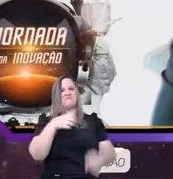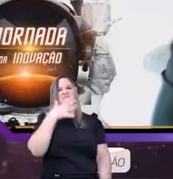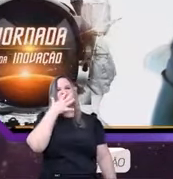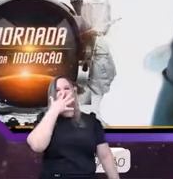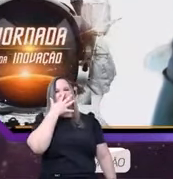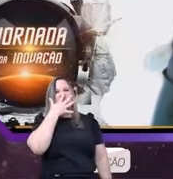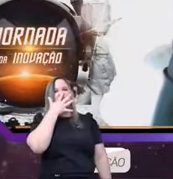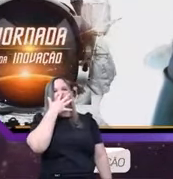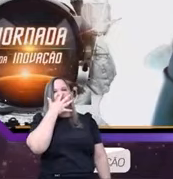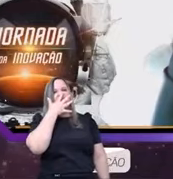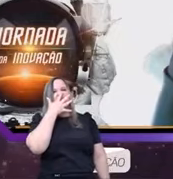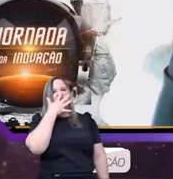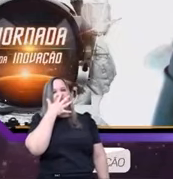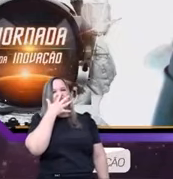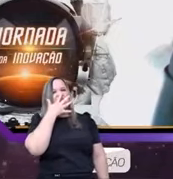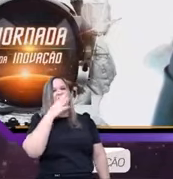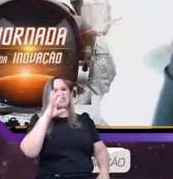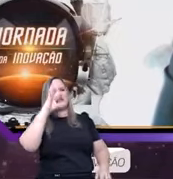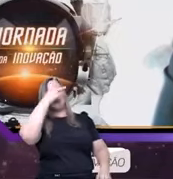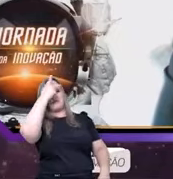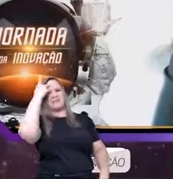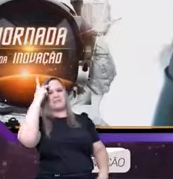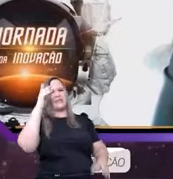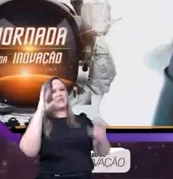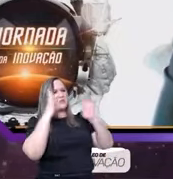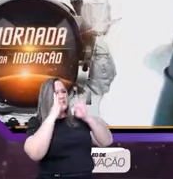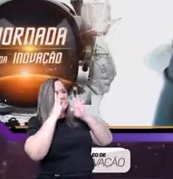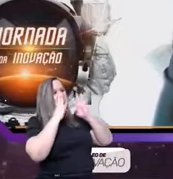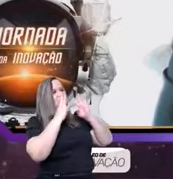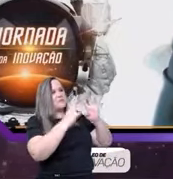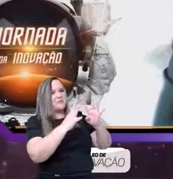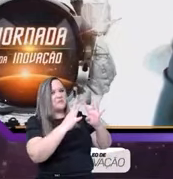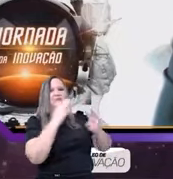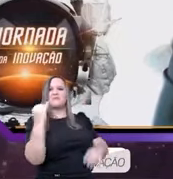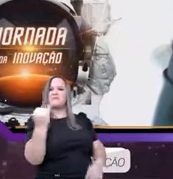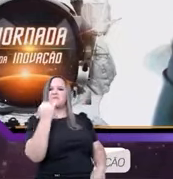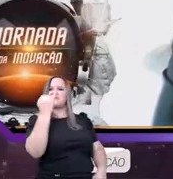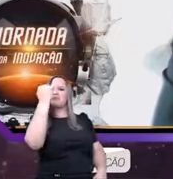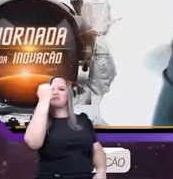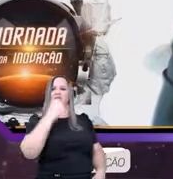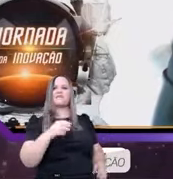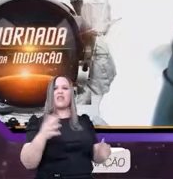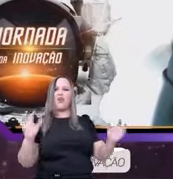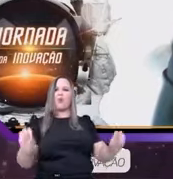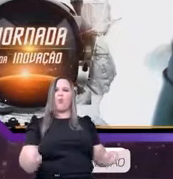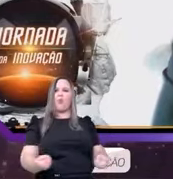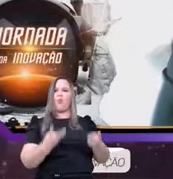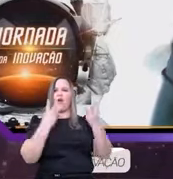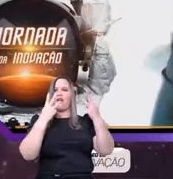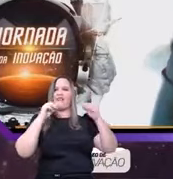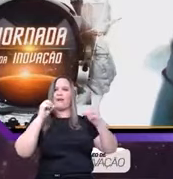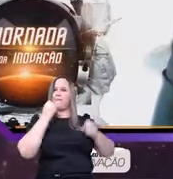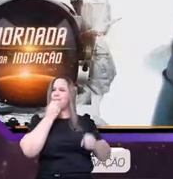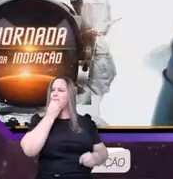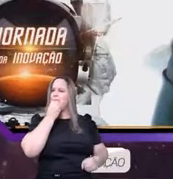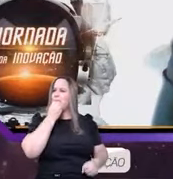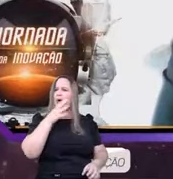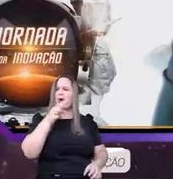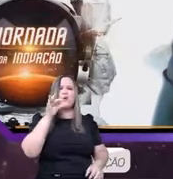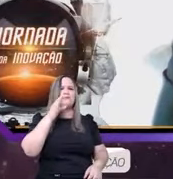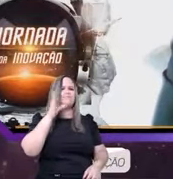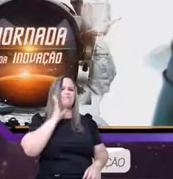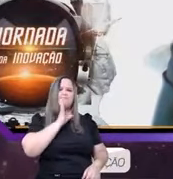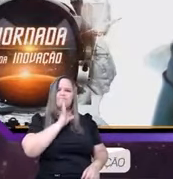o pessoal precisa te ouvir mesmo. E Saboia, o evento ele é muito legal, né? Acho que deixa uma